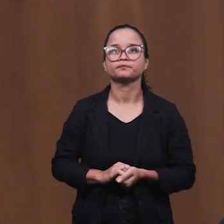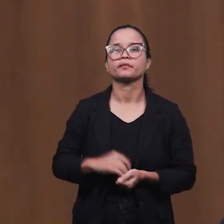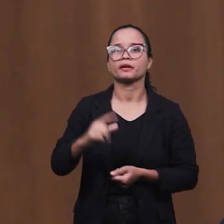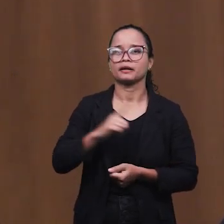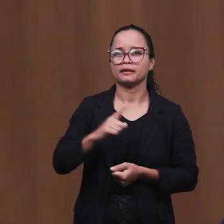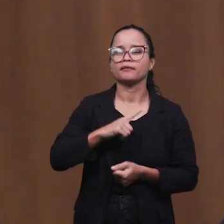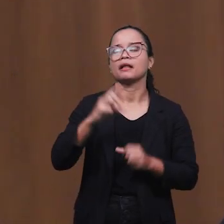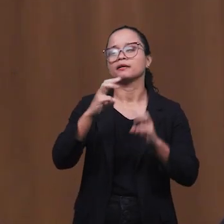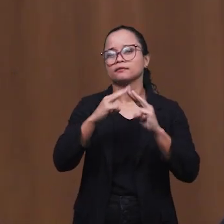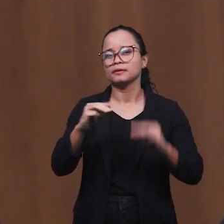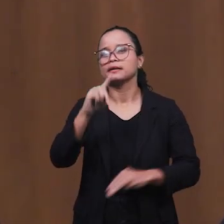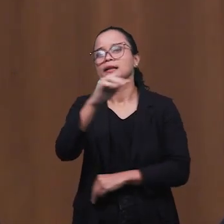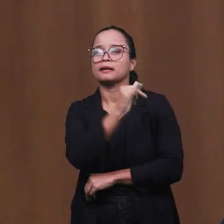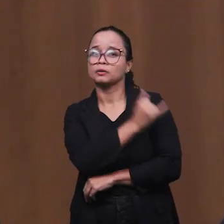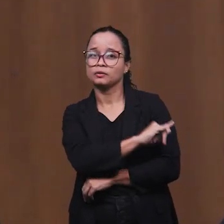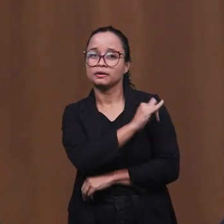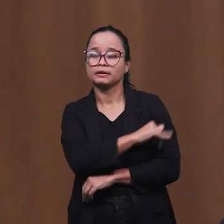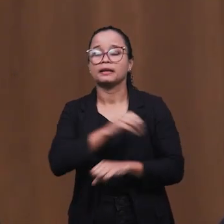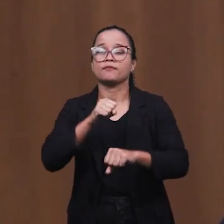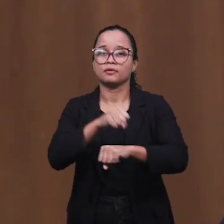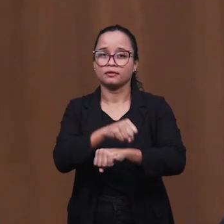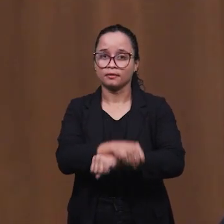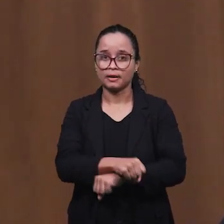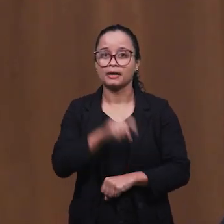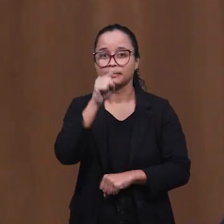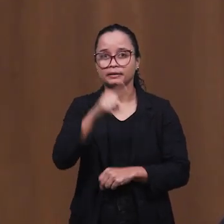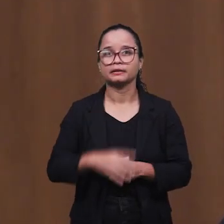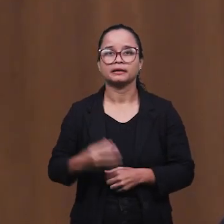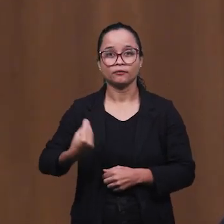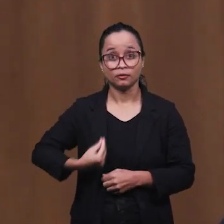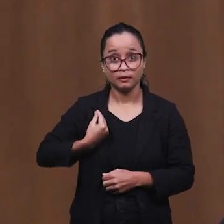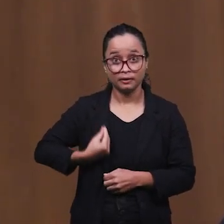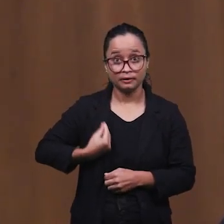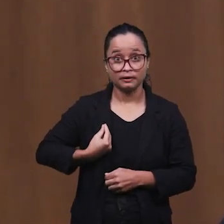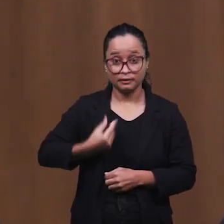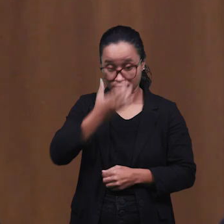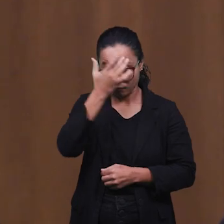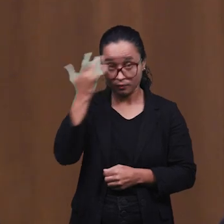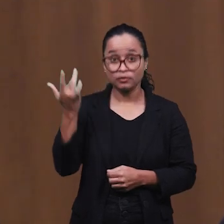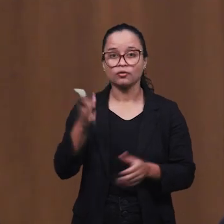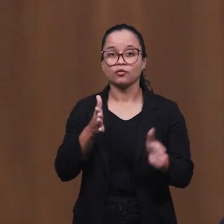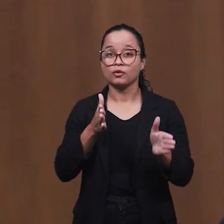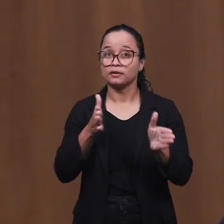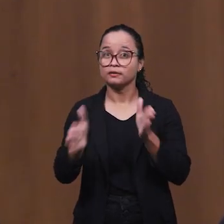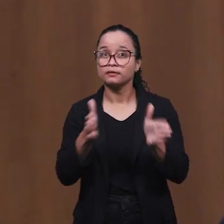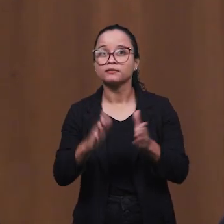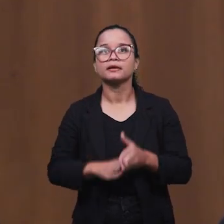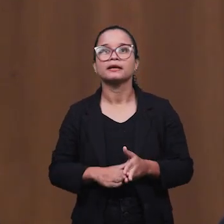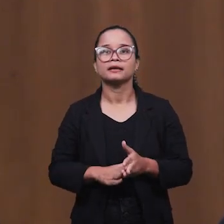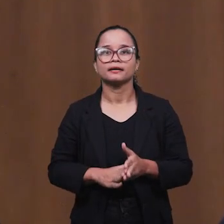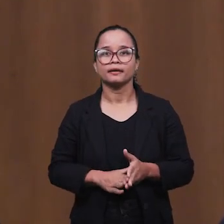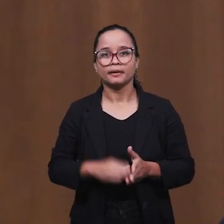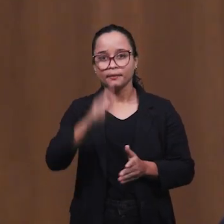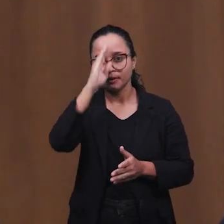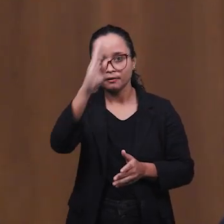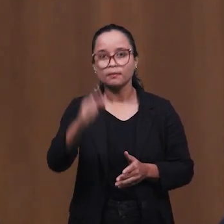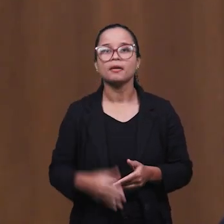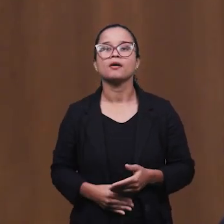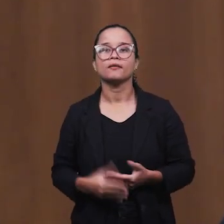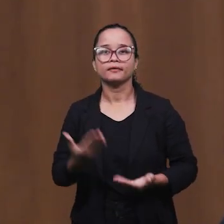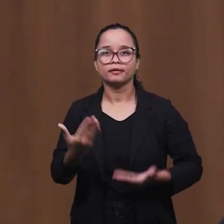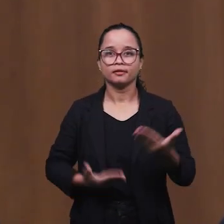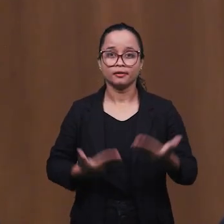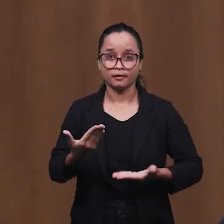houve um seminário e tivemos ali muitas presenças de pessoas com acessibilidade, principalmente irmãos surdos, né, que estavam